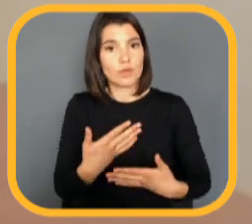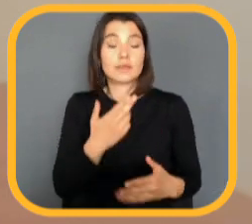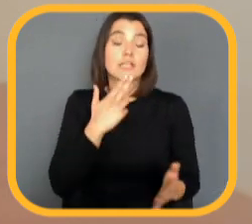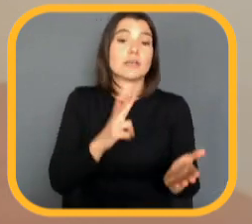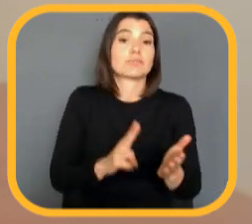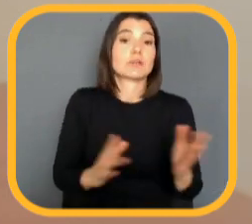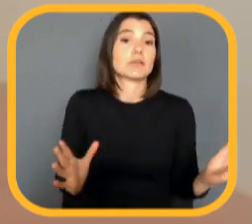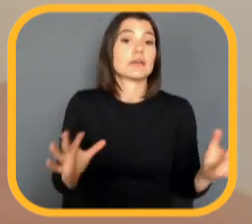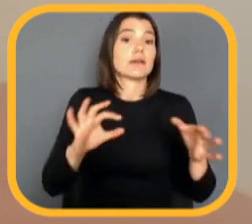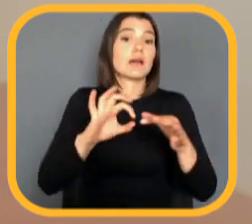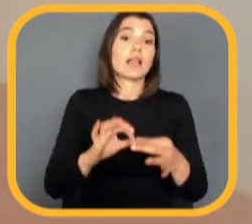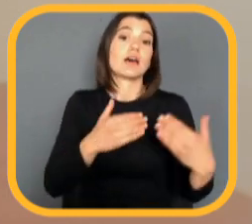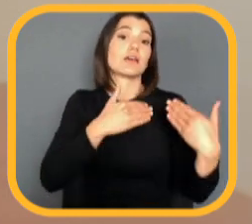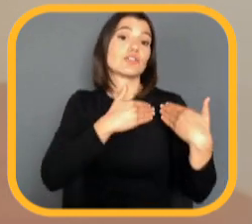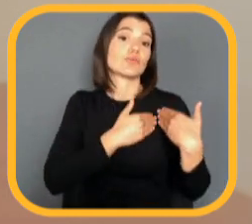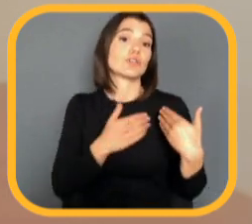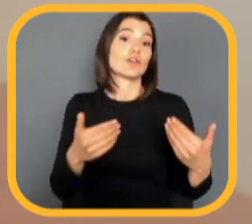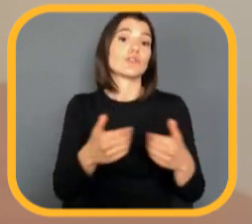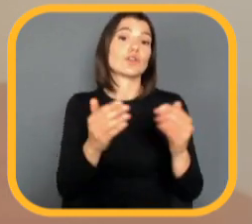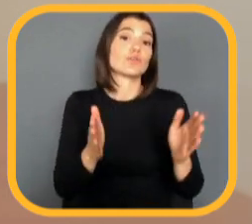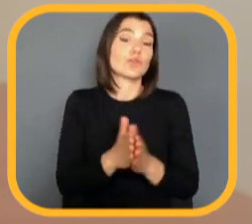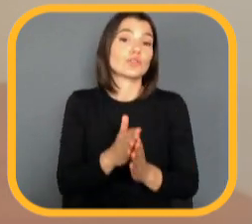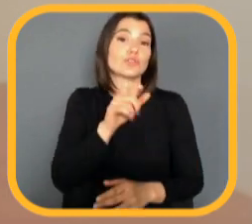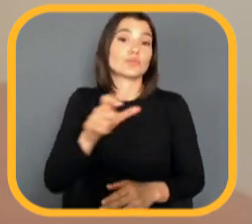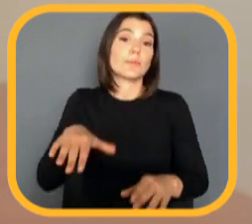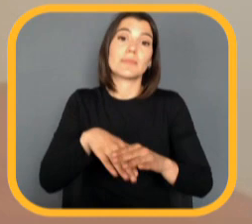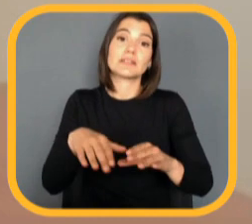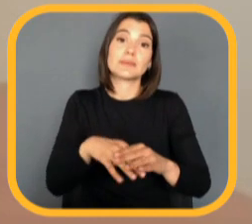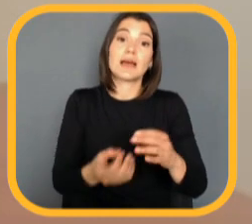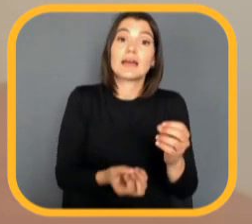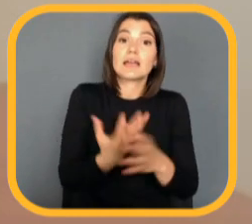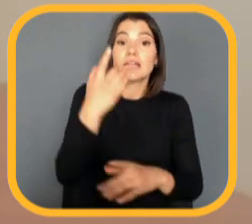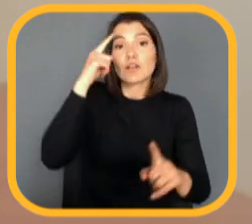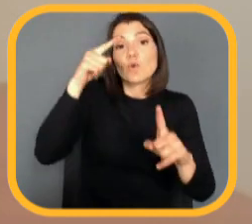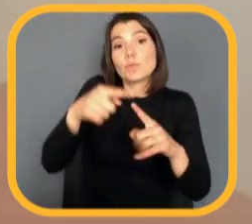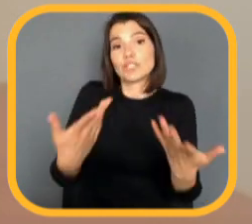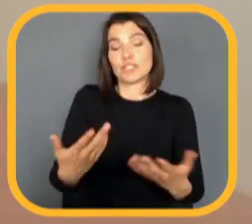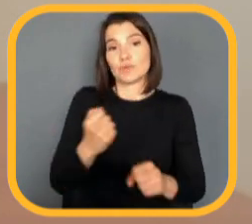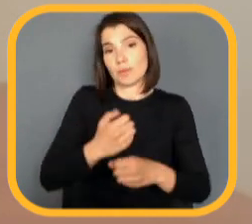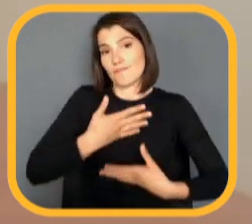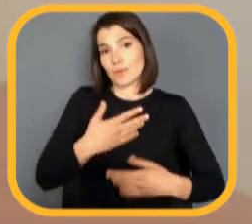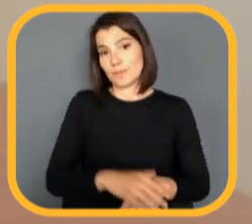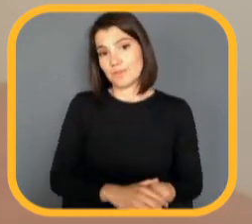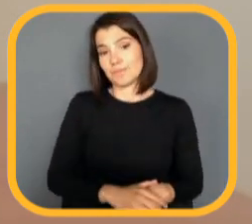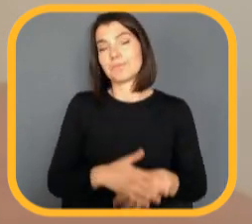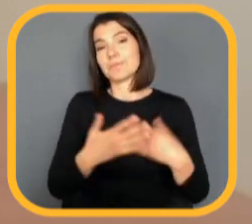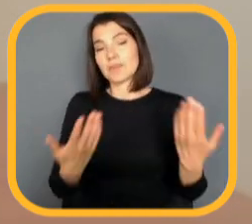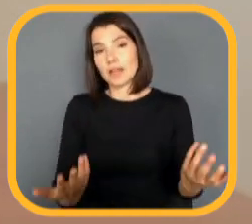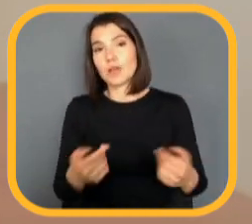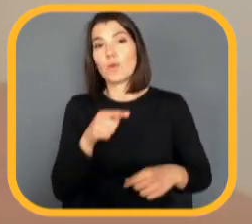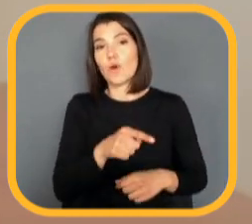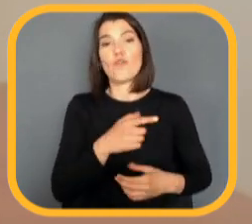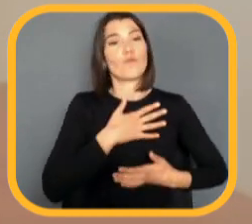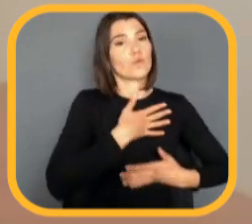voluntária. No fundo, está relacionado com a responsabilidade de todos os intervenientes na realização dos fins do voluntariado. E qual é